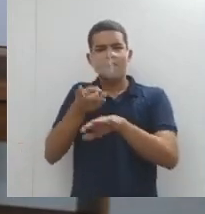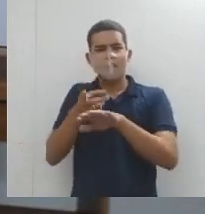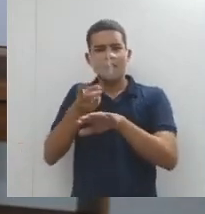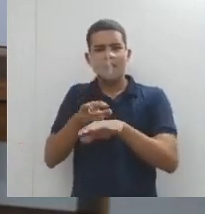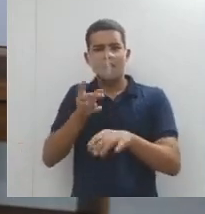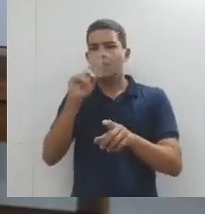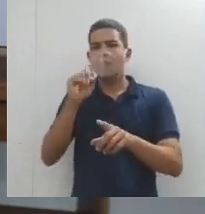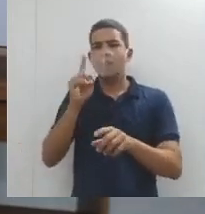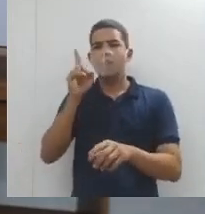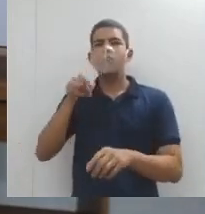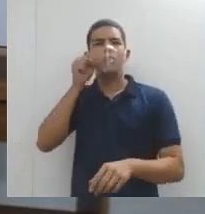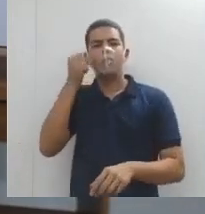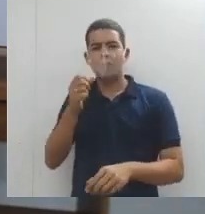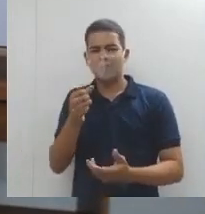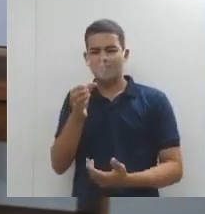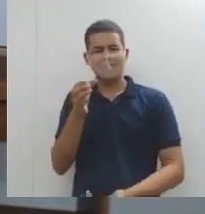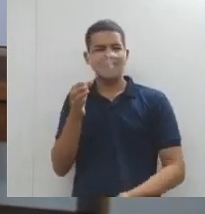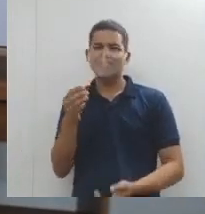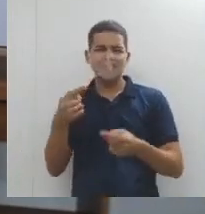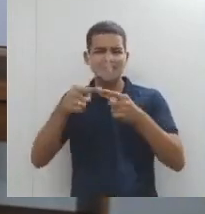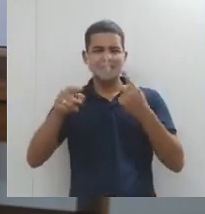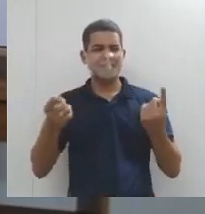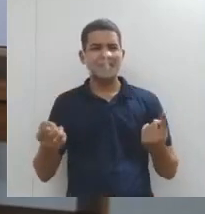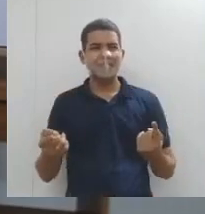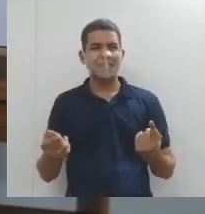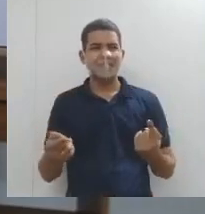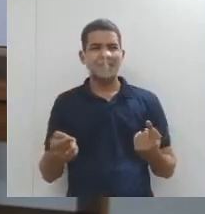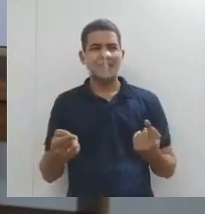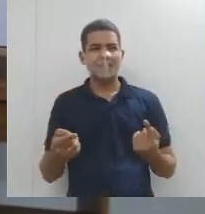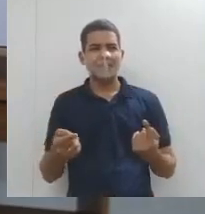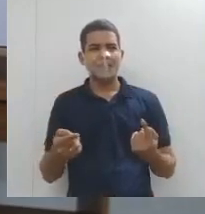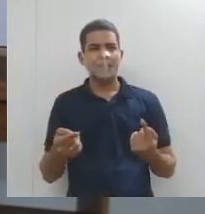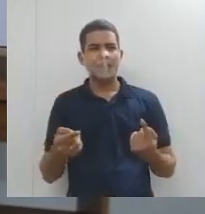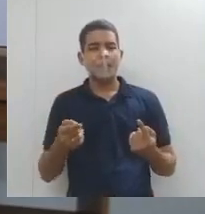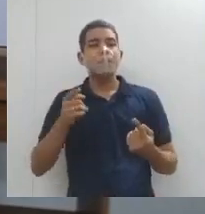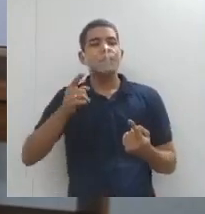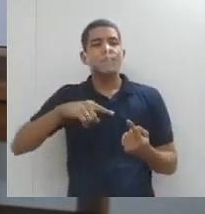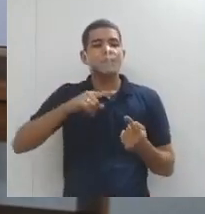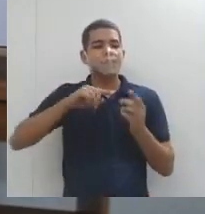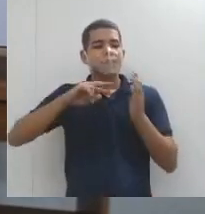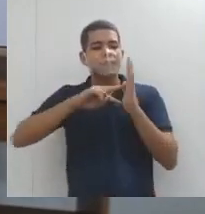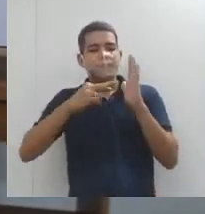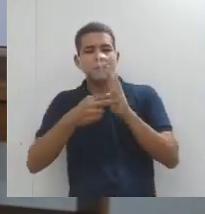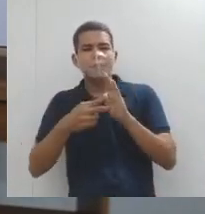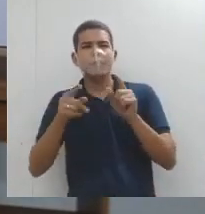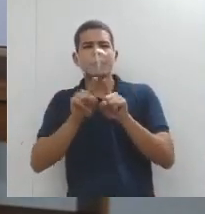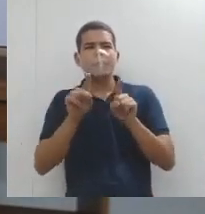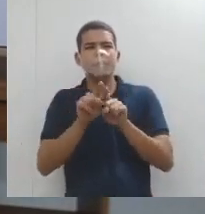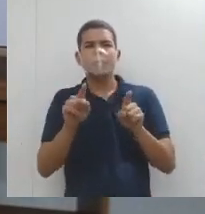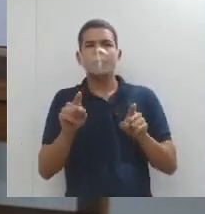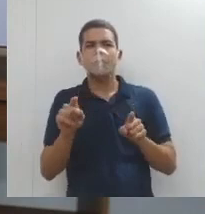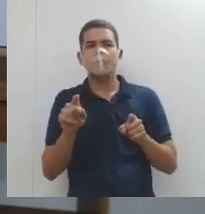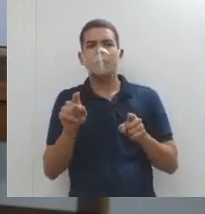assim, há um caminhar muito próximo entre o sentido e a transitividade, dentro do que